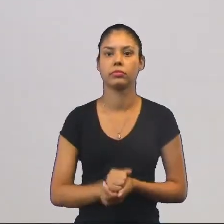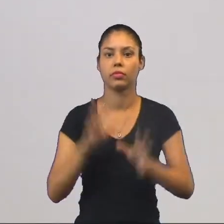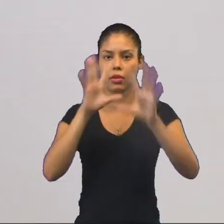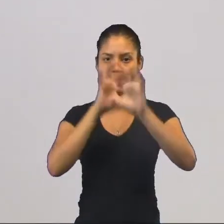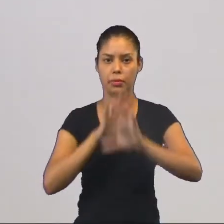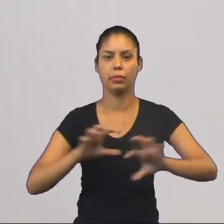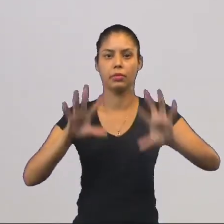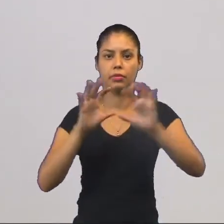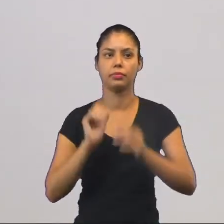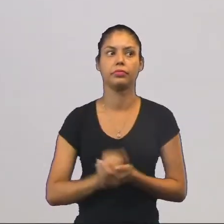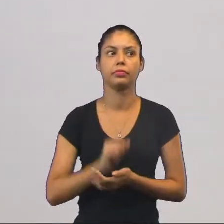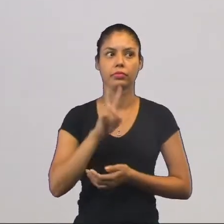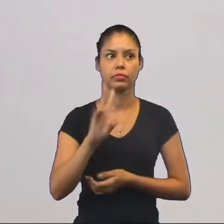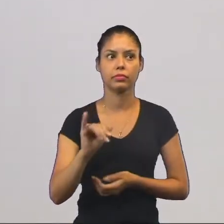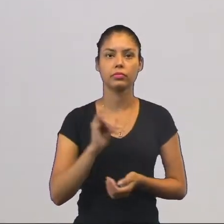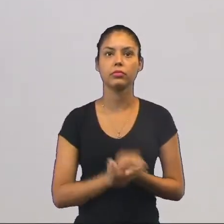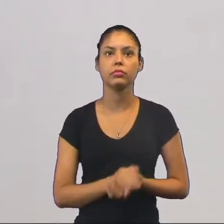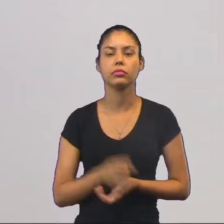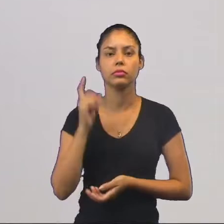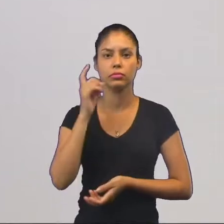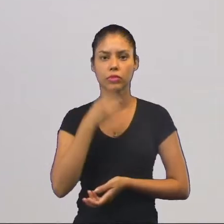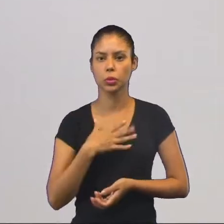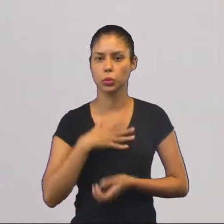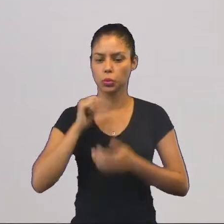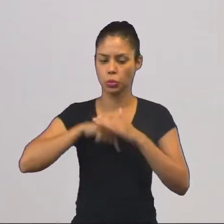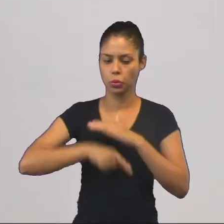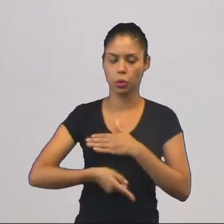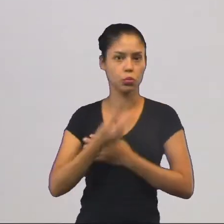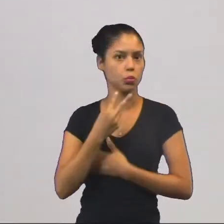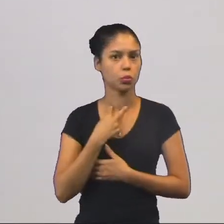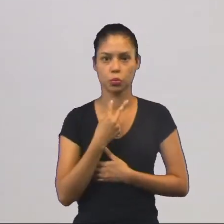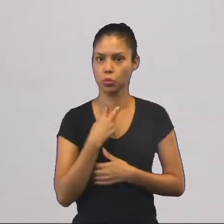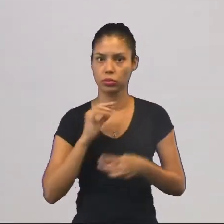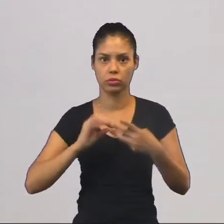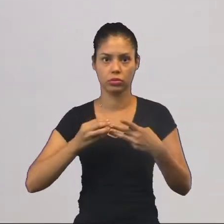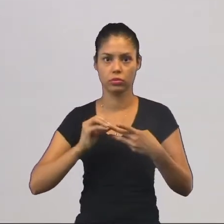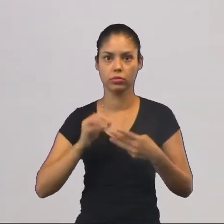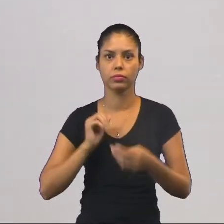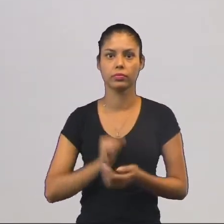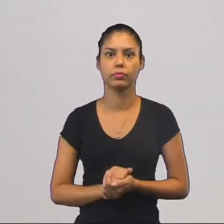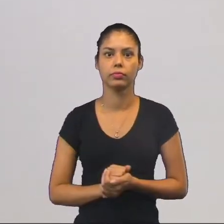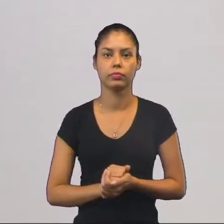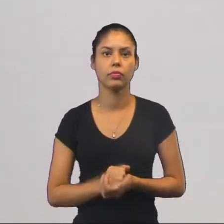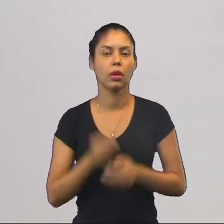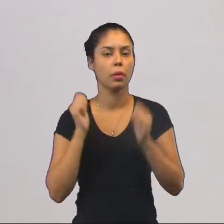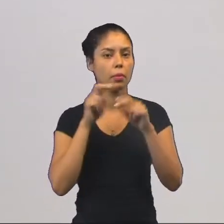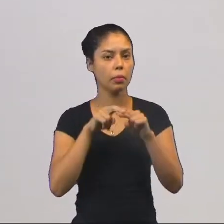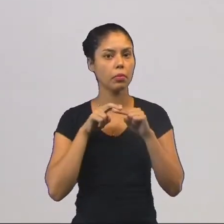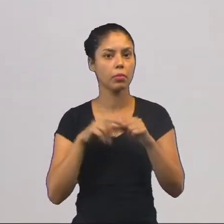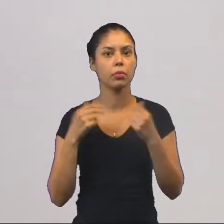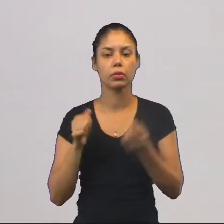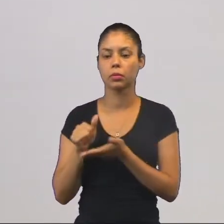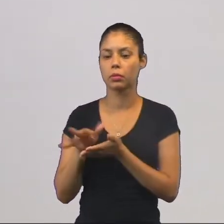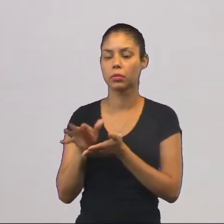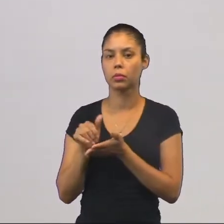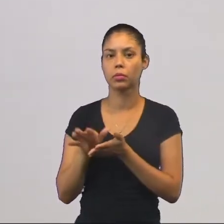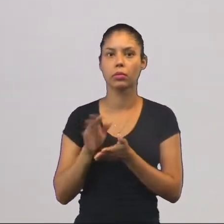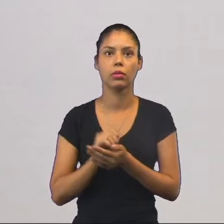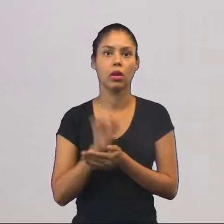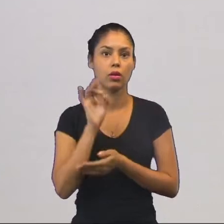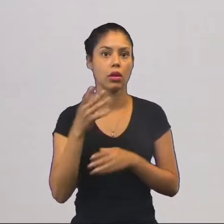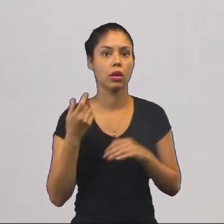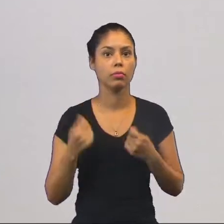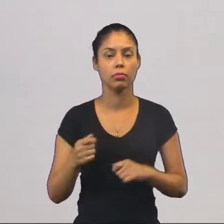gás carbônico, ele vai ser tóxico para permanecer dentro das nossas células. E por isso ele precisa ser eliminado. Só